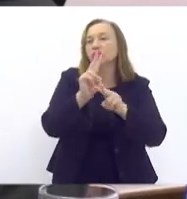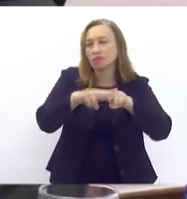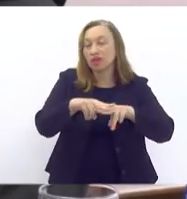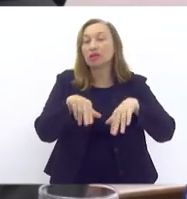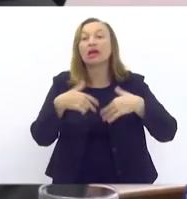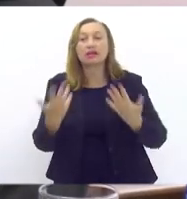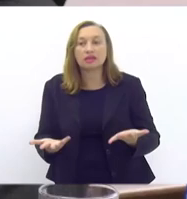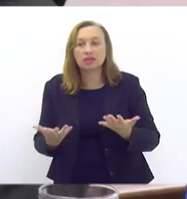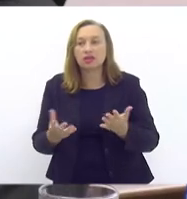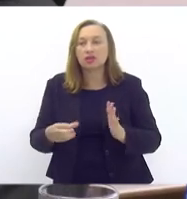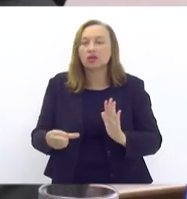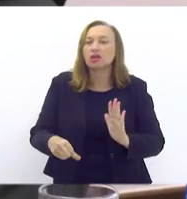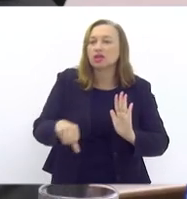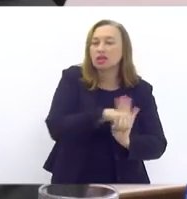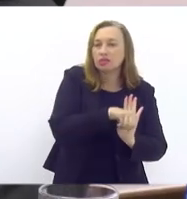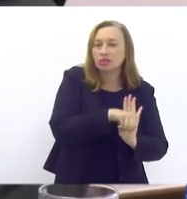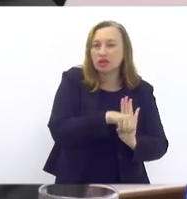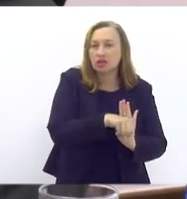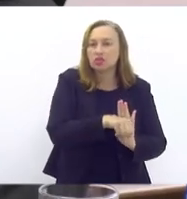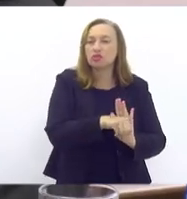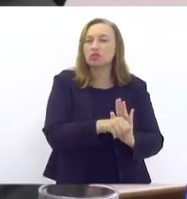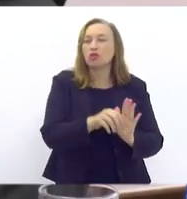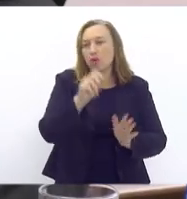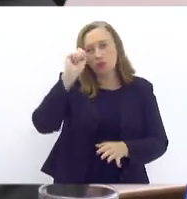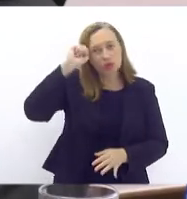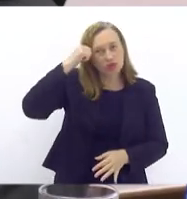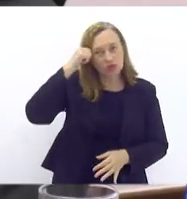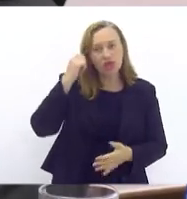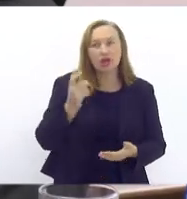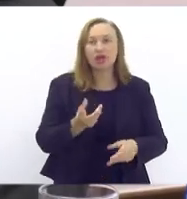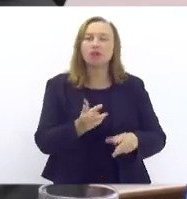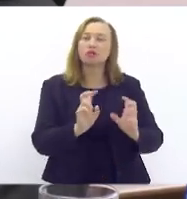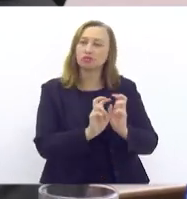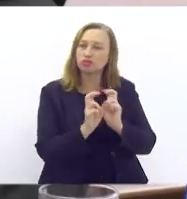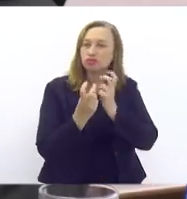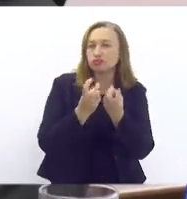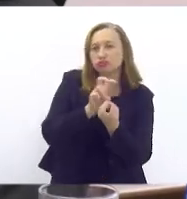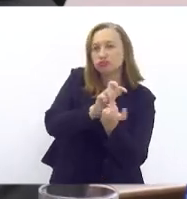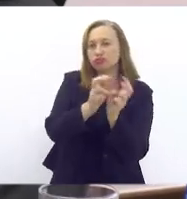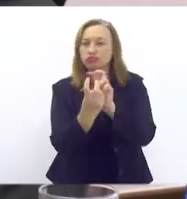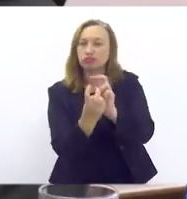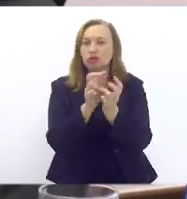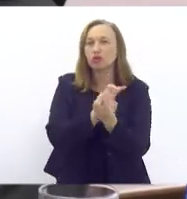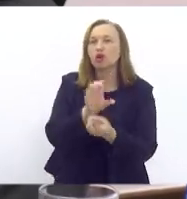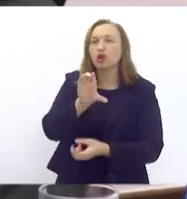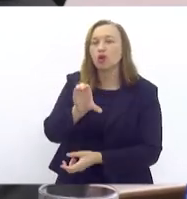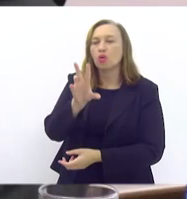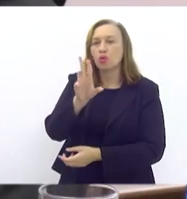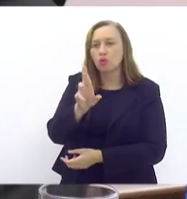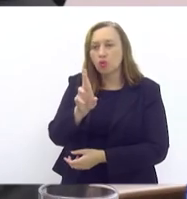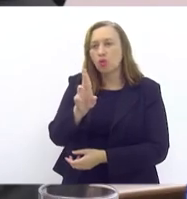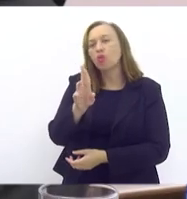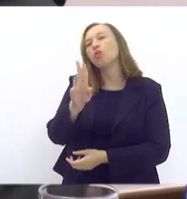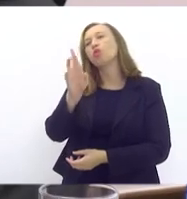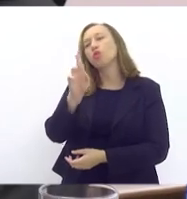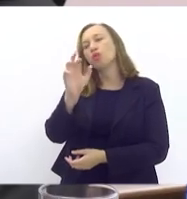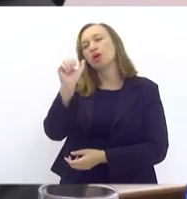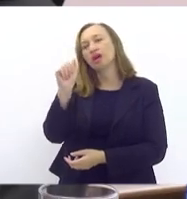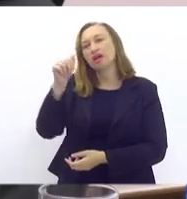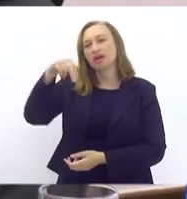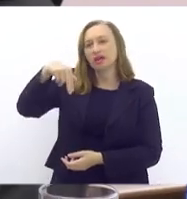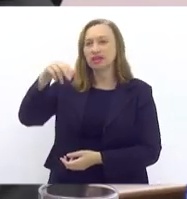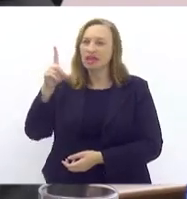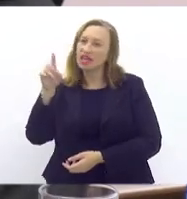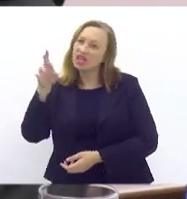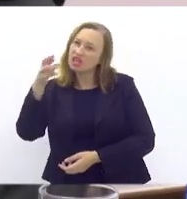então ele criminalizou a vadiagem a capoeira o curandeirismo e outras práticas e começou ali o encarceramento em